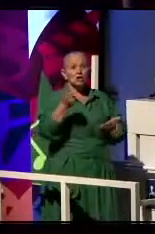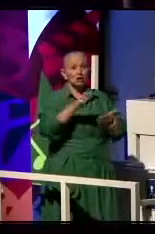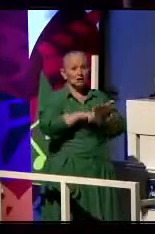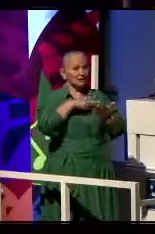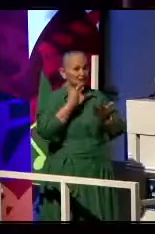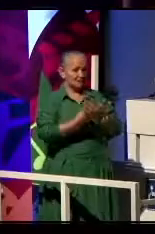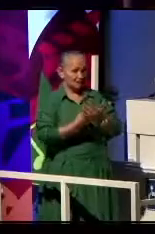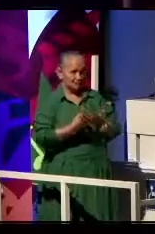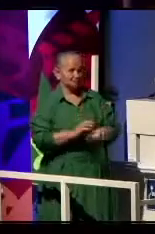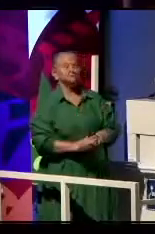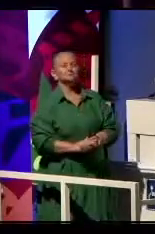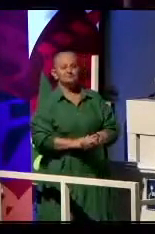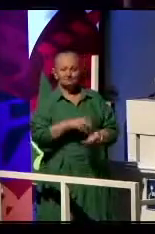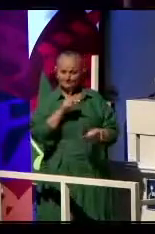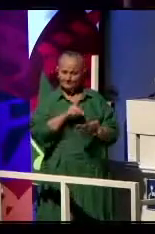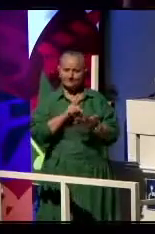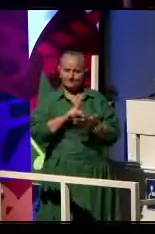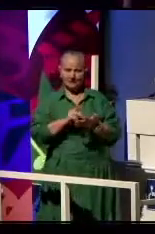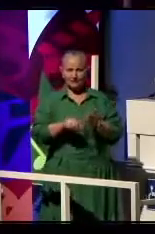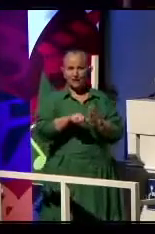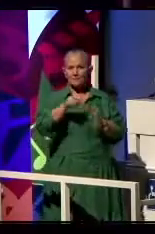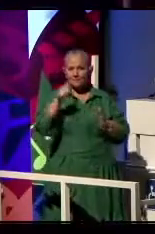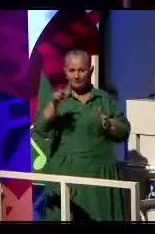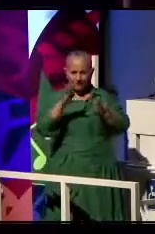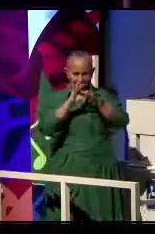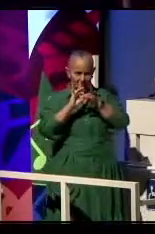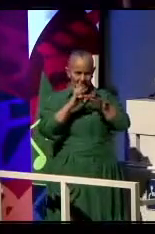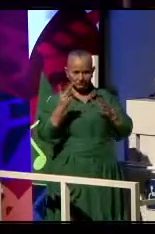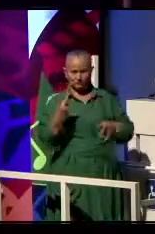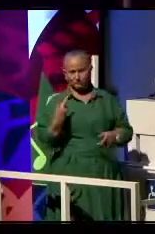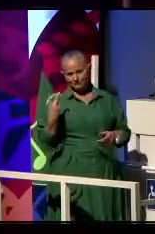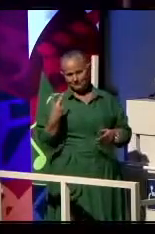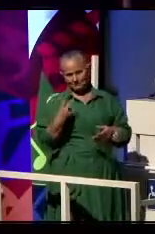A primeira parceria de Milton Nascimento e Fernando Brant.